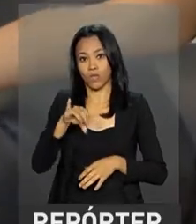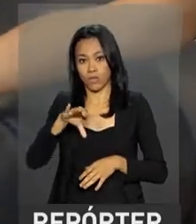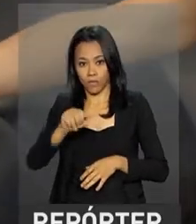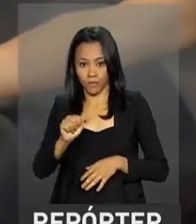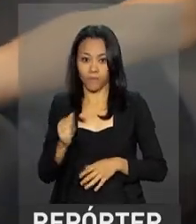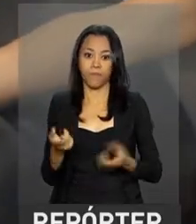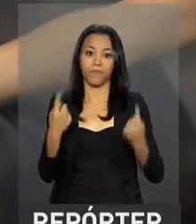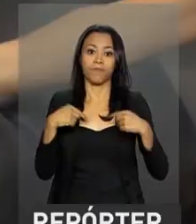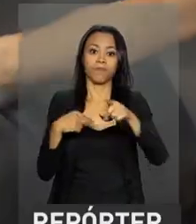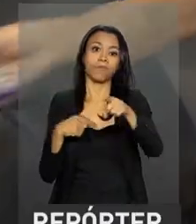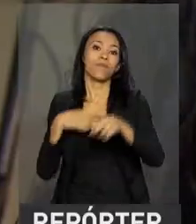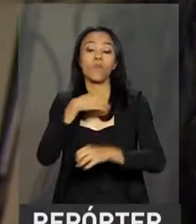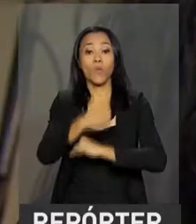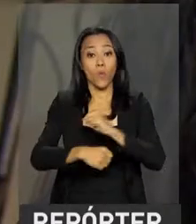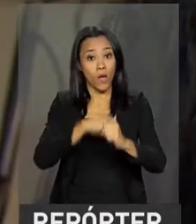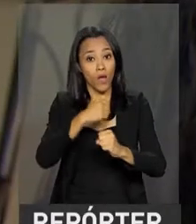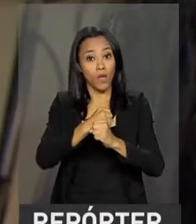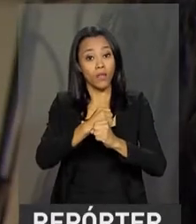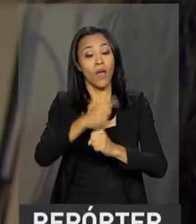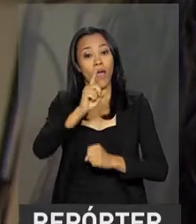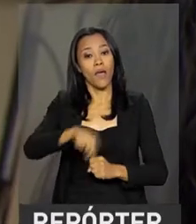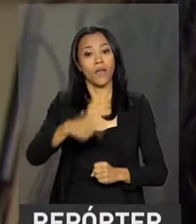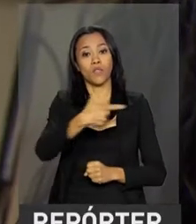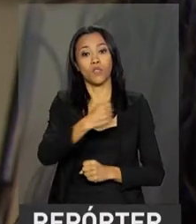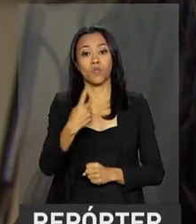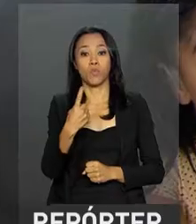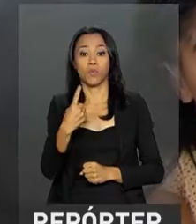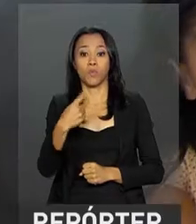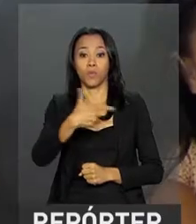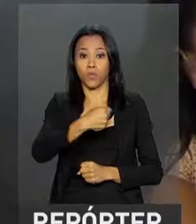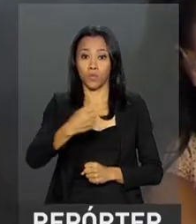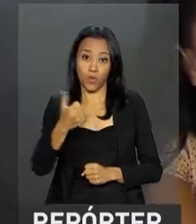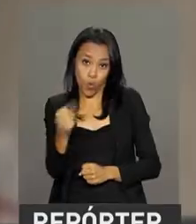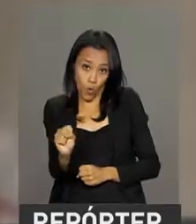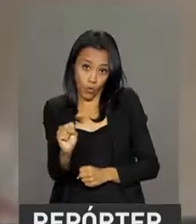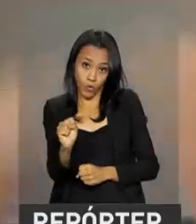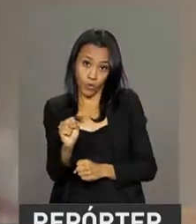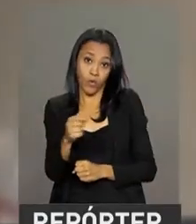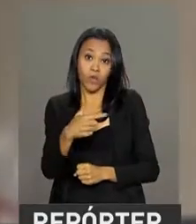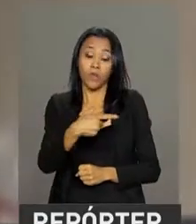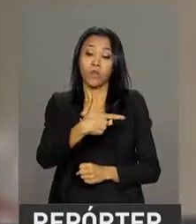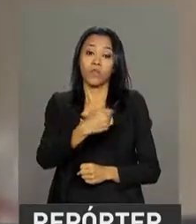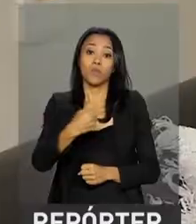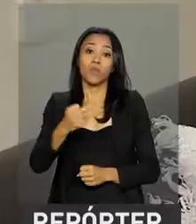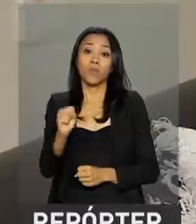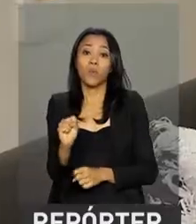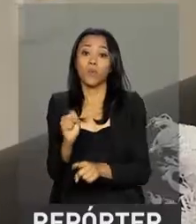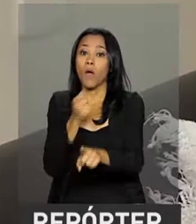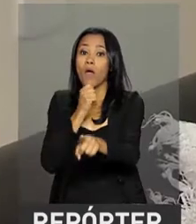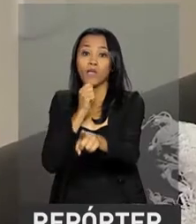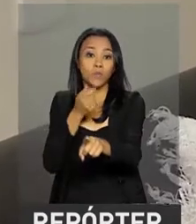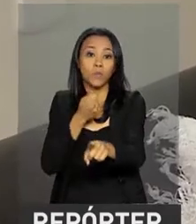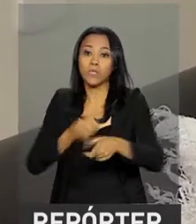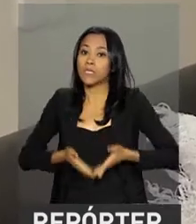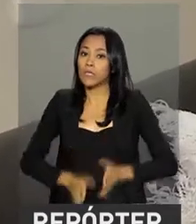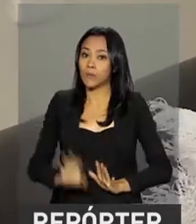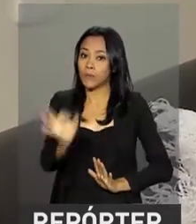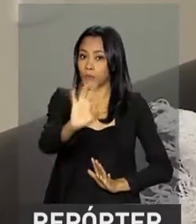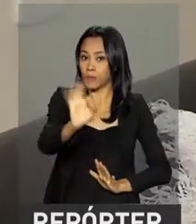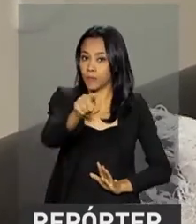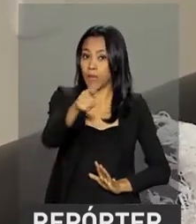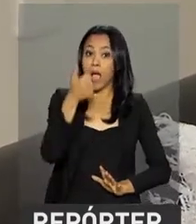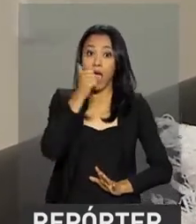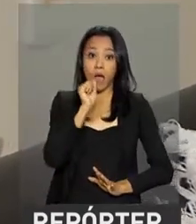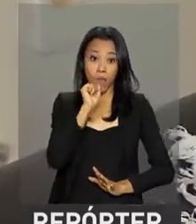o ano era 2008 espera ainda nem tinha nascido mas mara e osmar já sabiam que era ela a mãe biológica